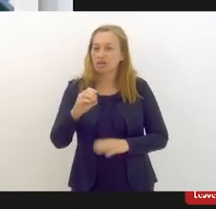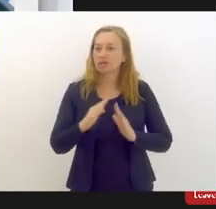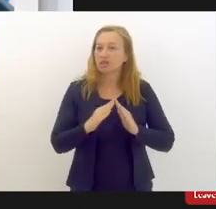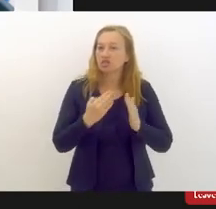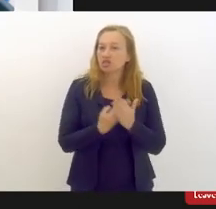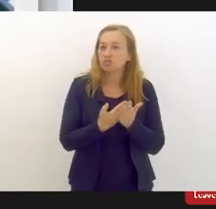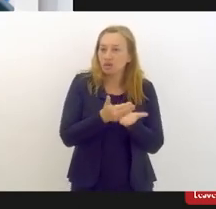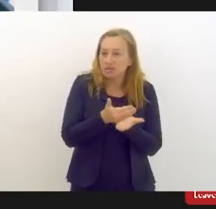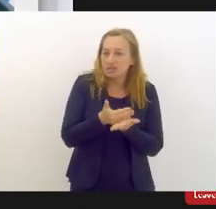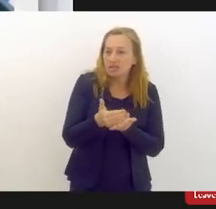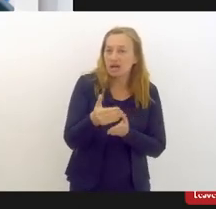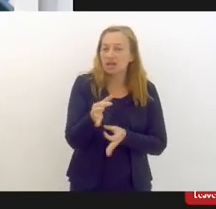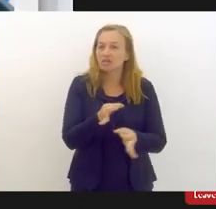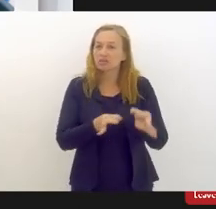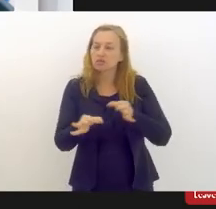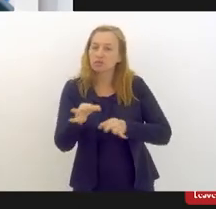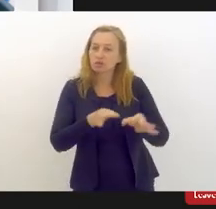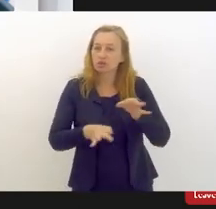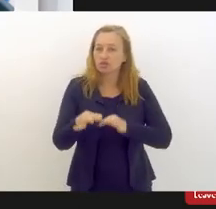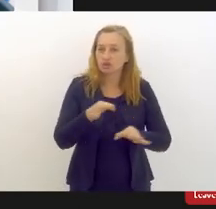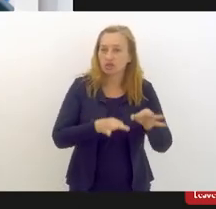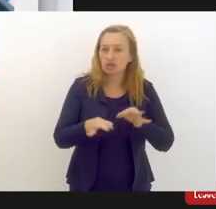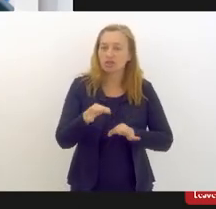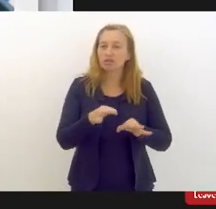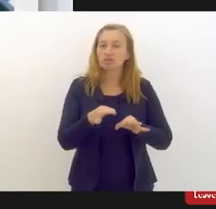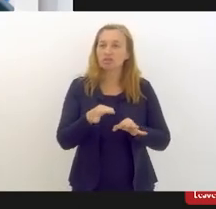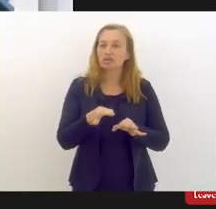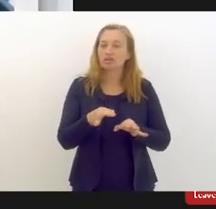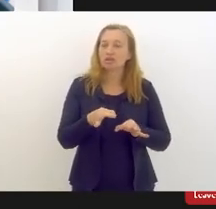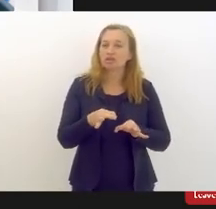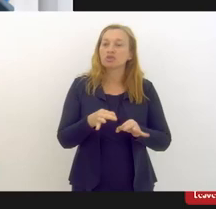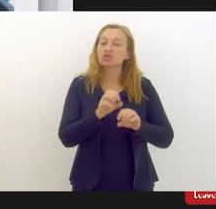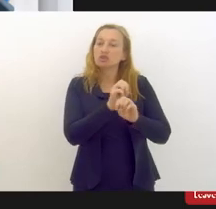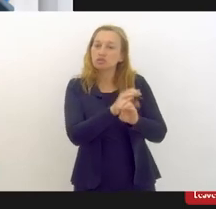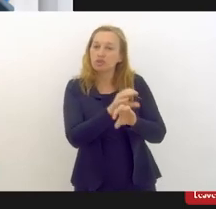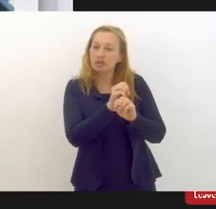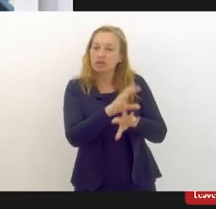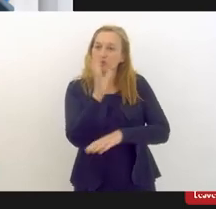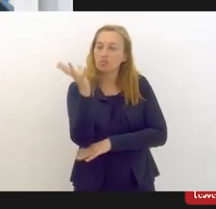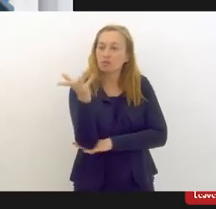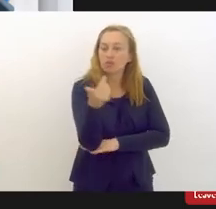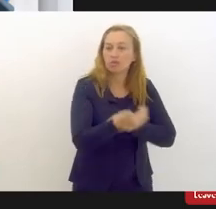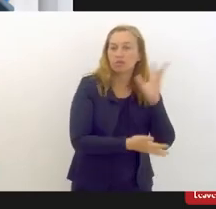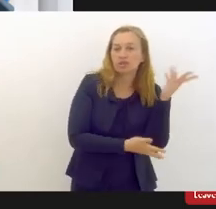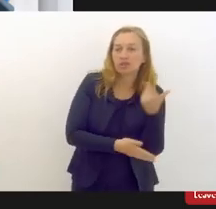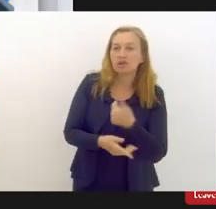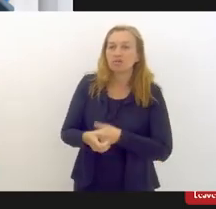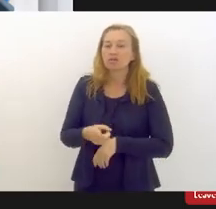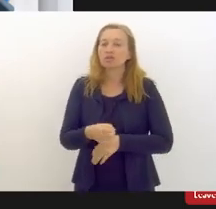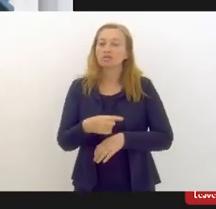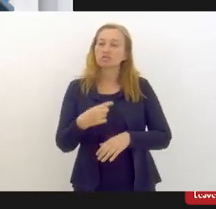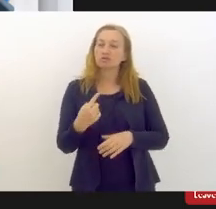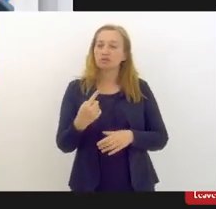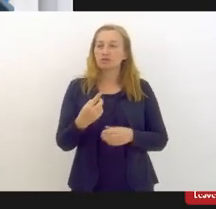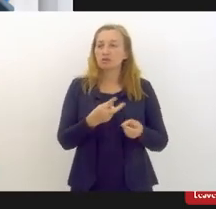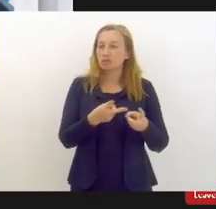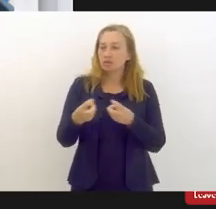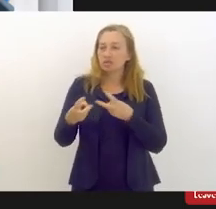com o projeto, né, das hortas, do lixo zero, de educação ambiental, nós fizemos um levantamento